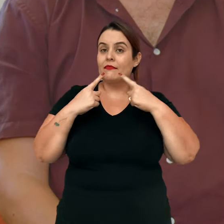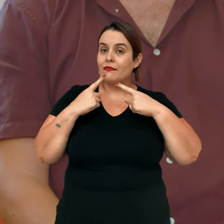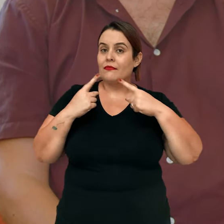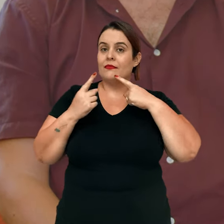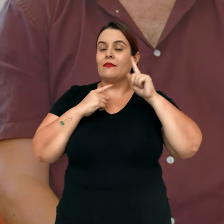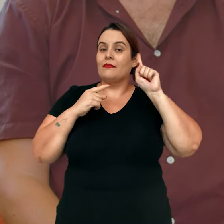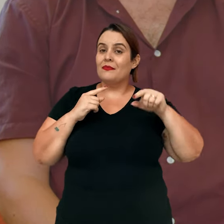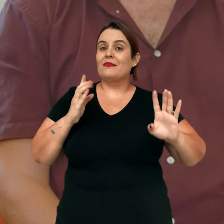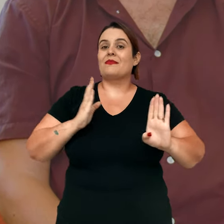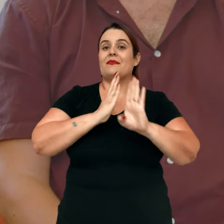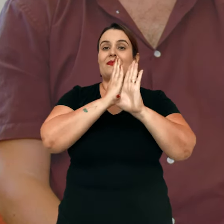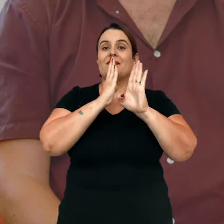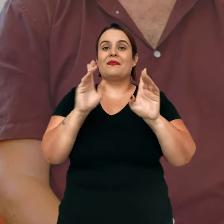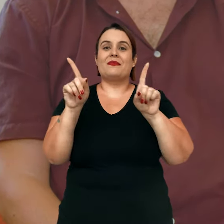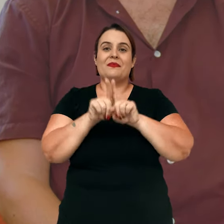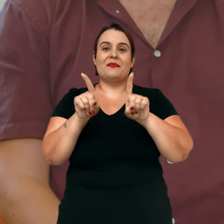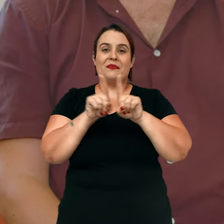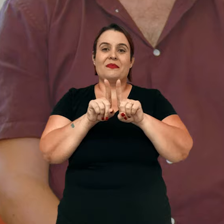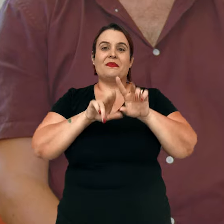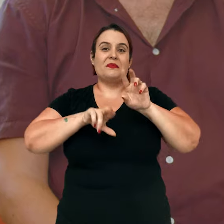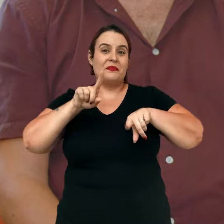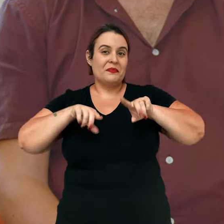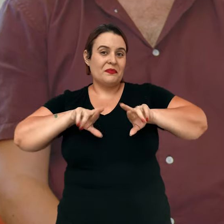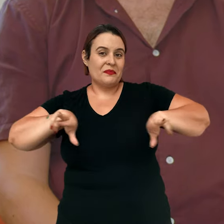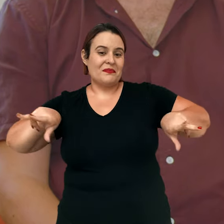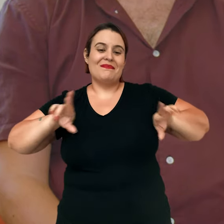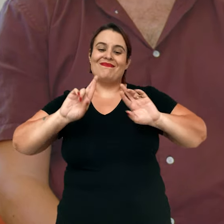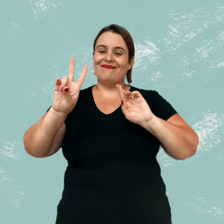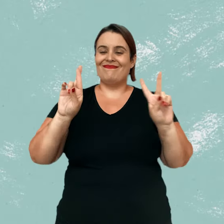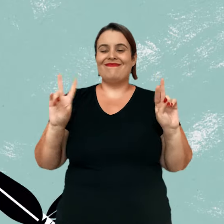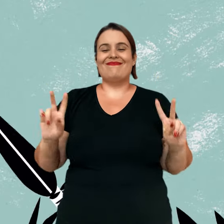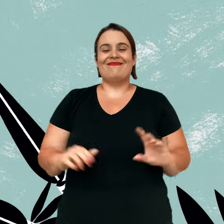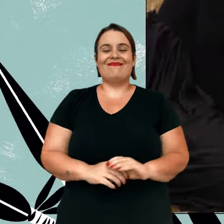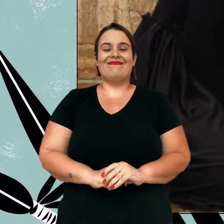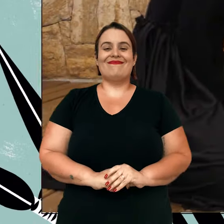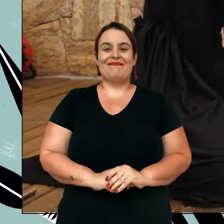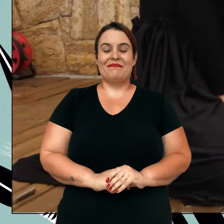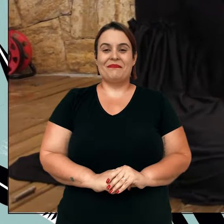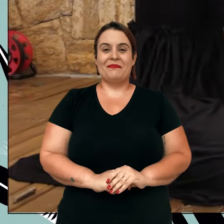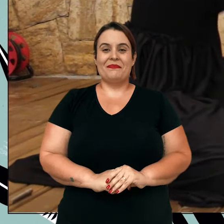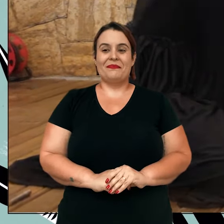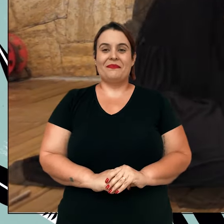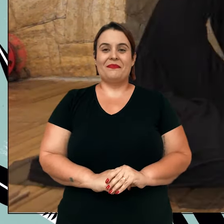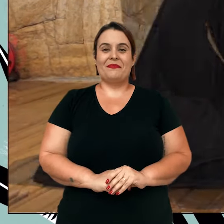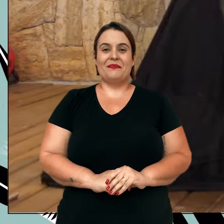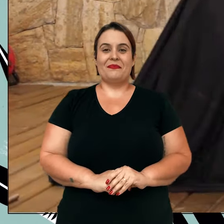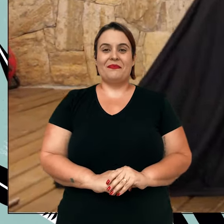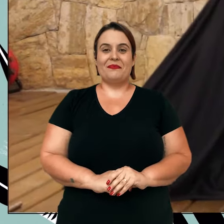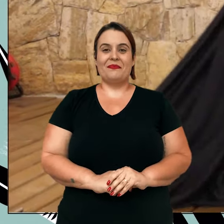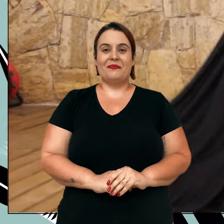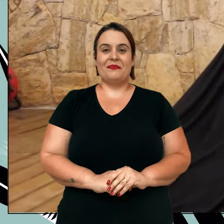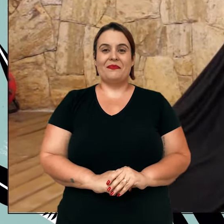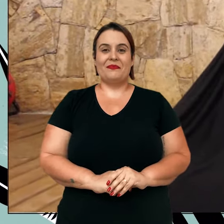por meio do diálogo, por meio do reconhecimento da diversidade e das diferenças. Imagens do sarau Matizes no Sesc